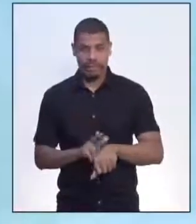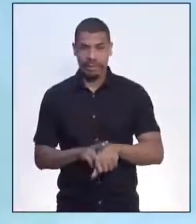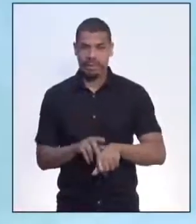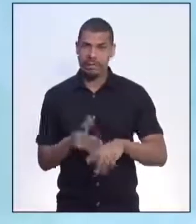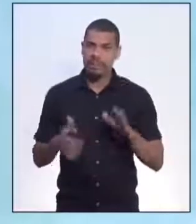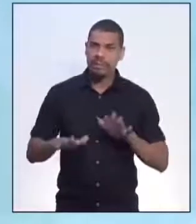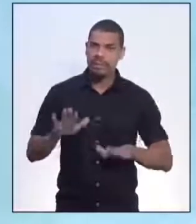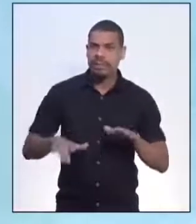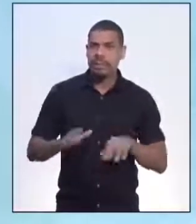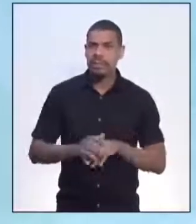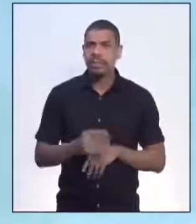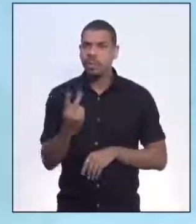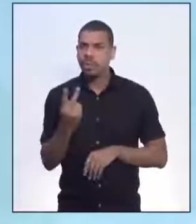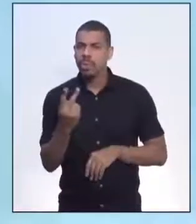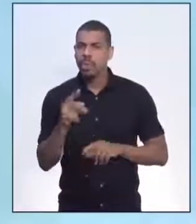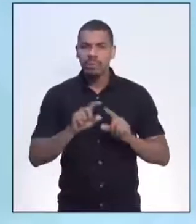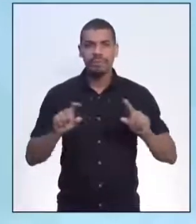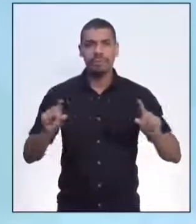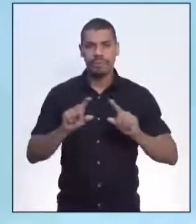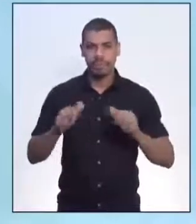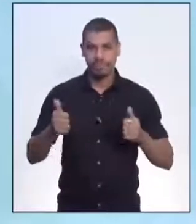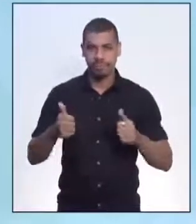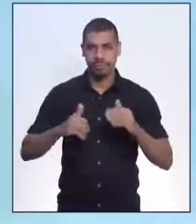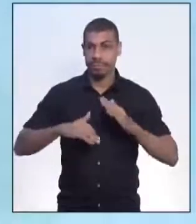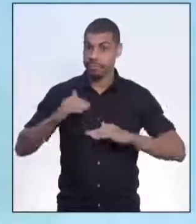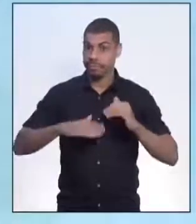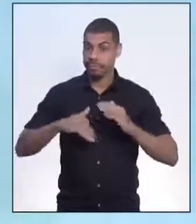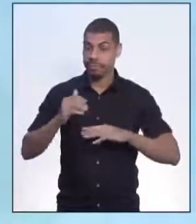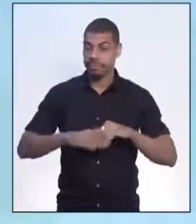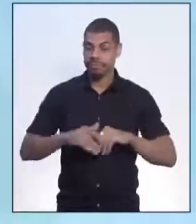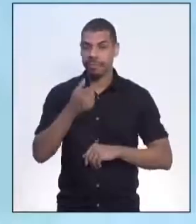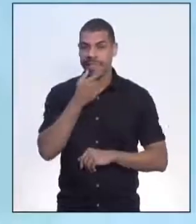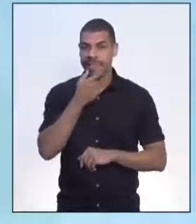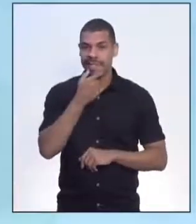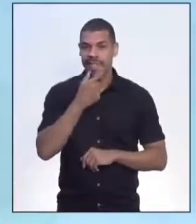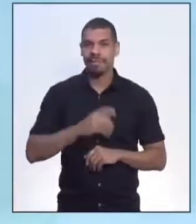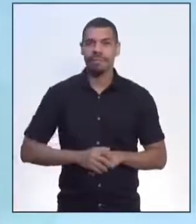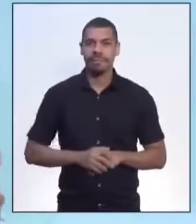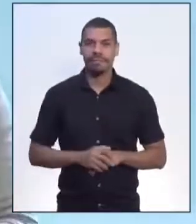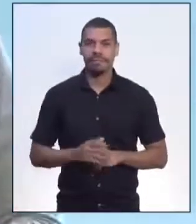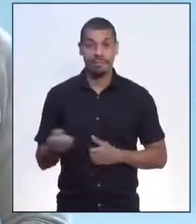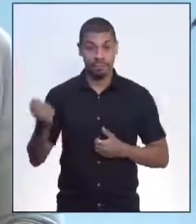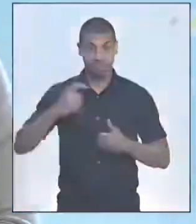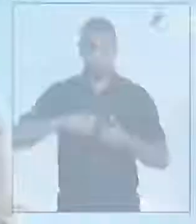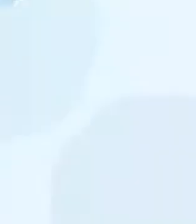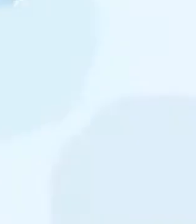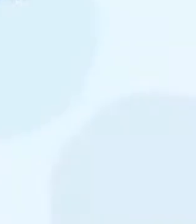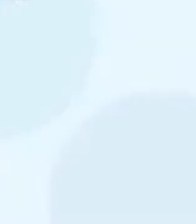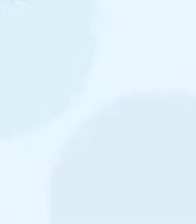2 frases inteiras praticando o inglês, ok? See you later. Eu vejo vocês daqui a pouco.